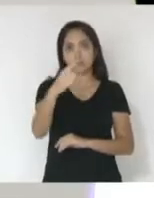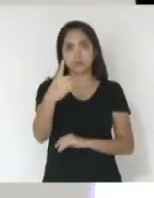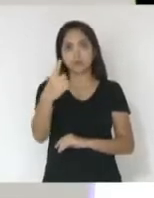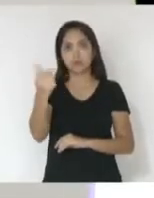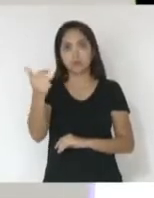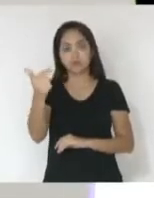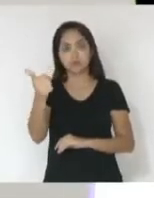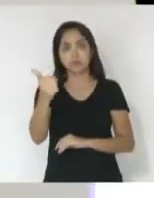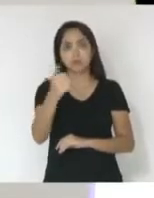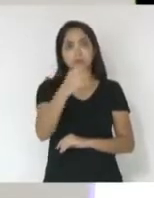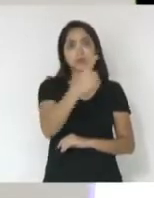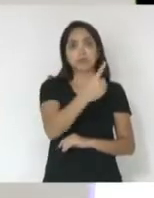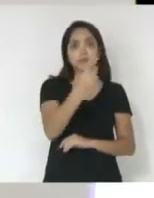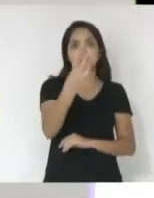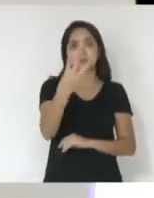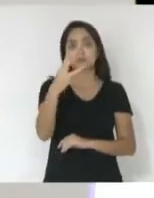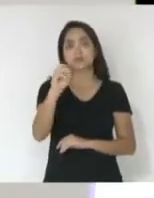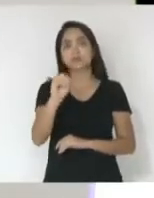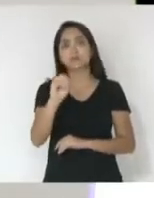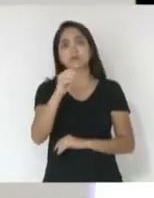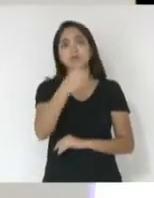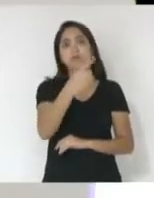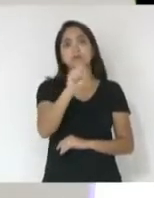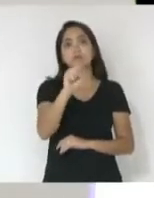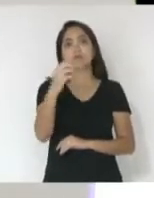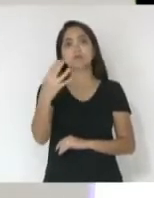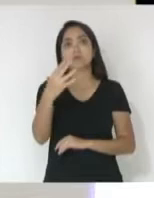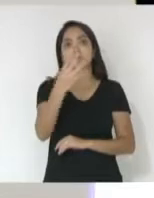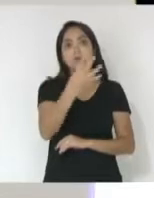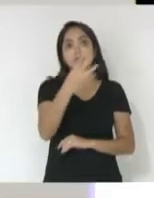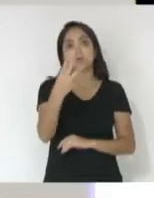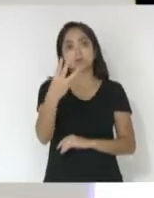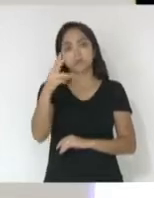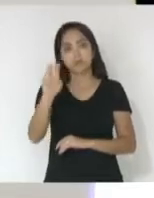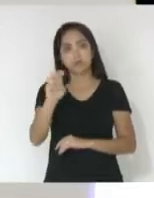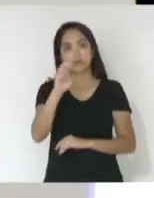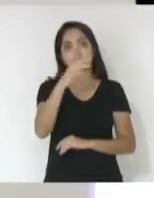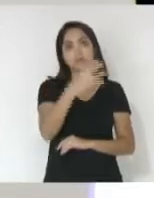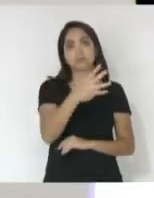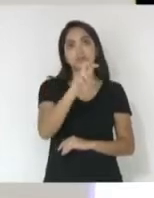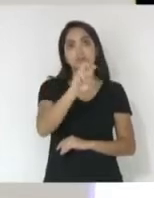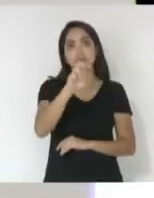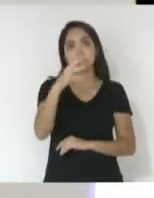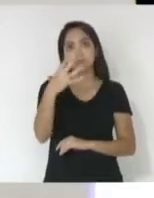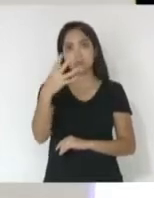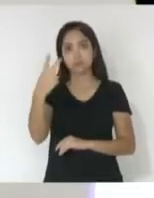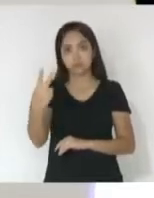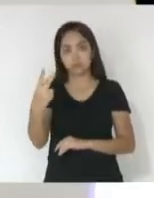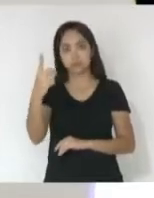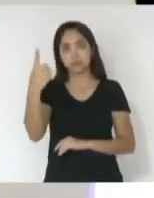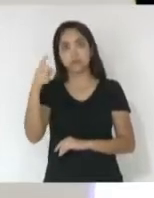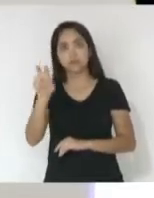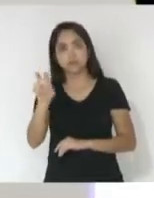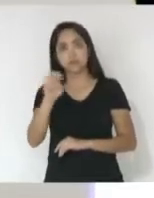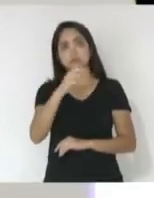369/2012, 130, 184, 435, 542/2015,